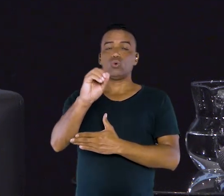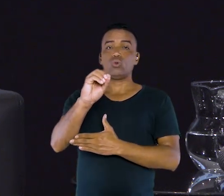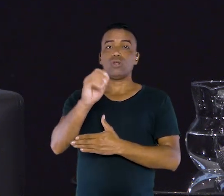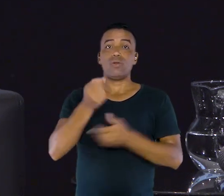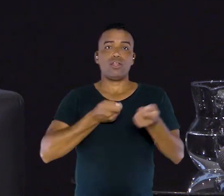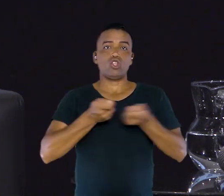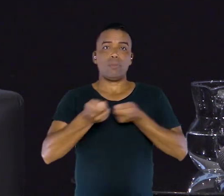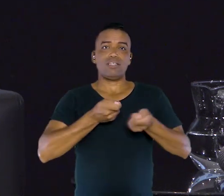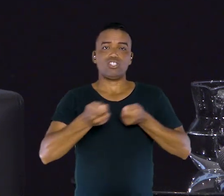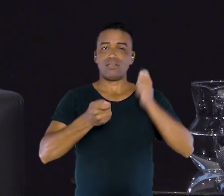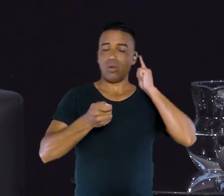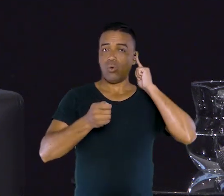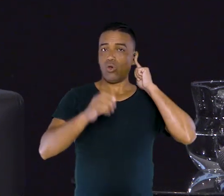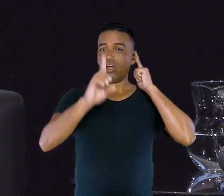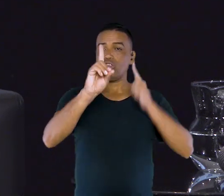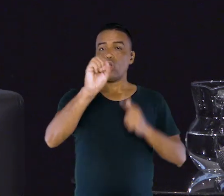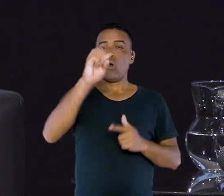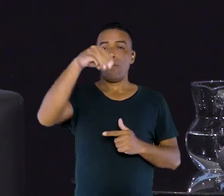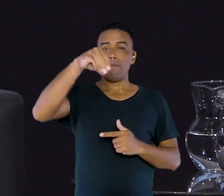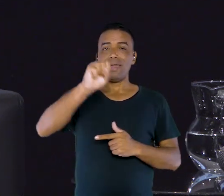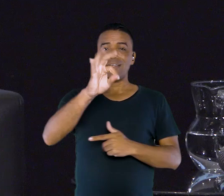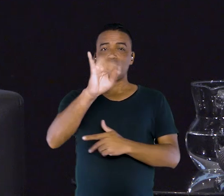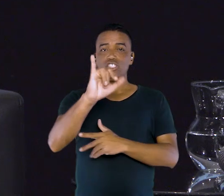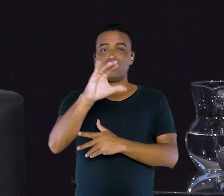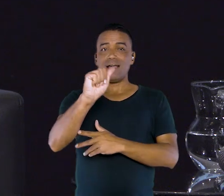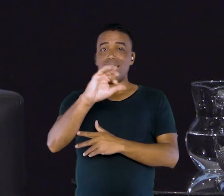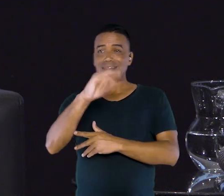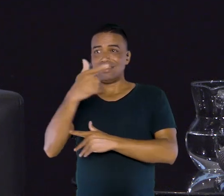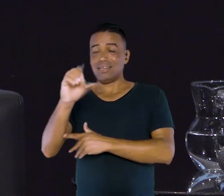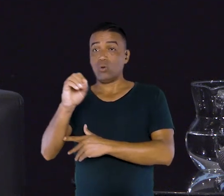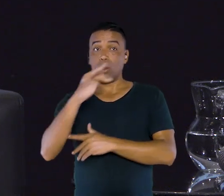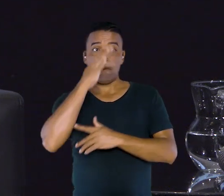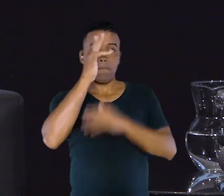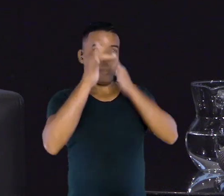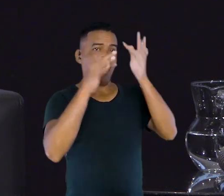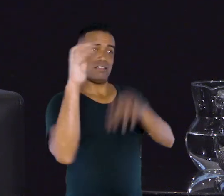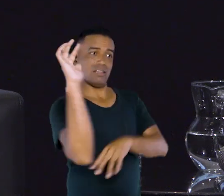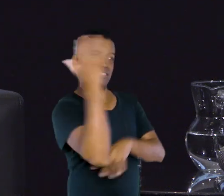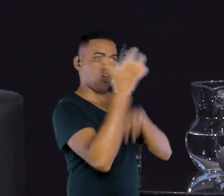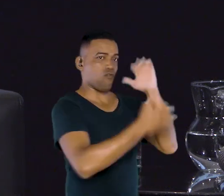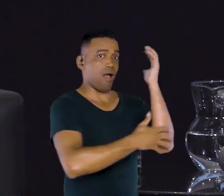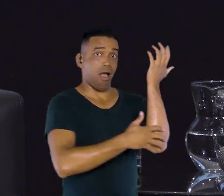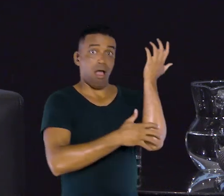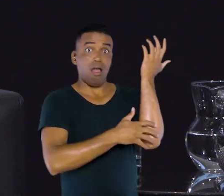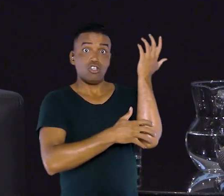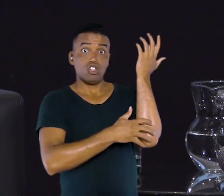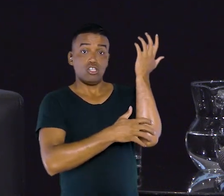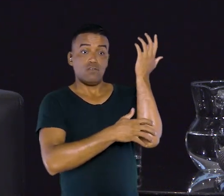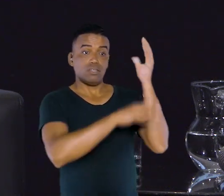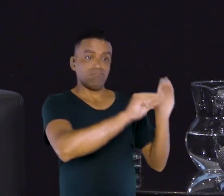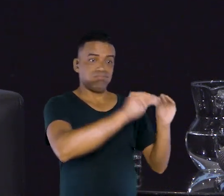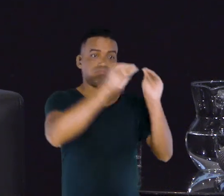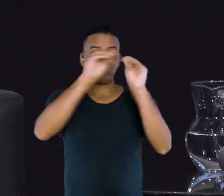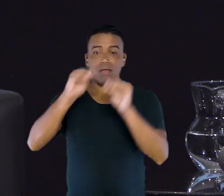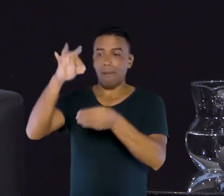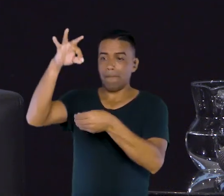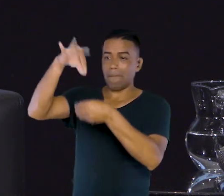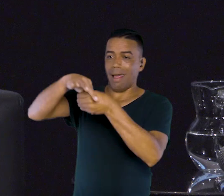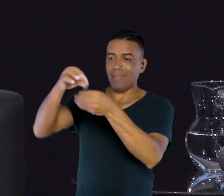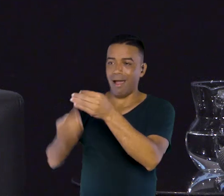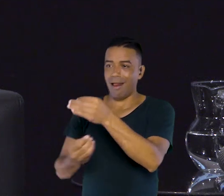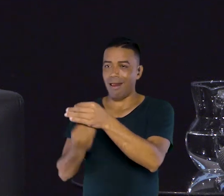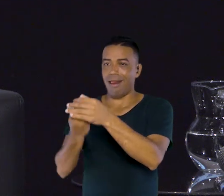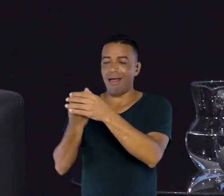que é domesticação nessa acepção clássica, né? É você transformar uma planta que era selvagem, uma espécie selvagem, numa outra